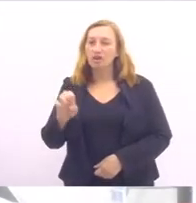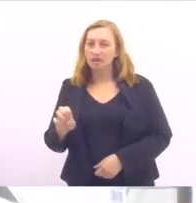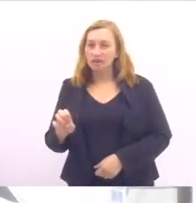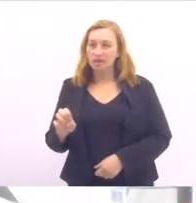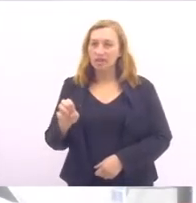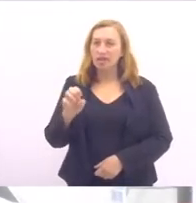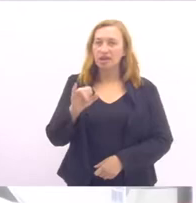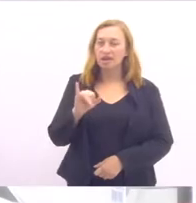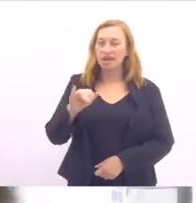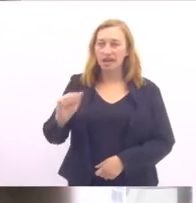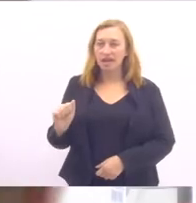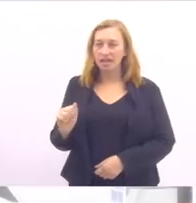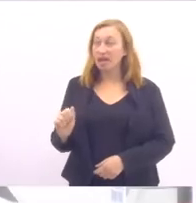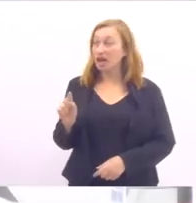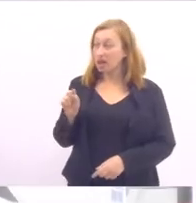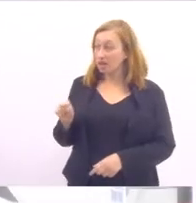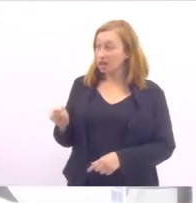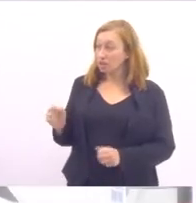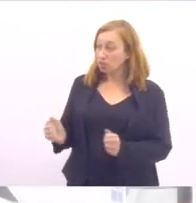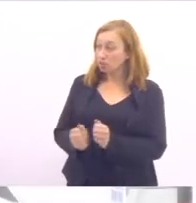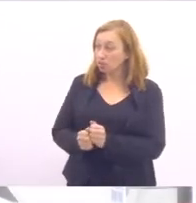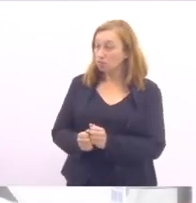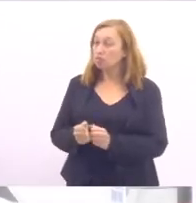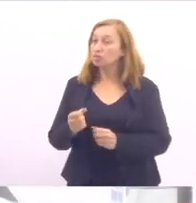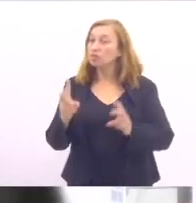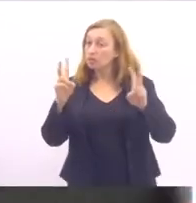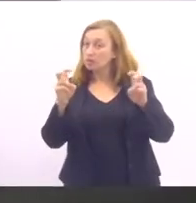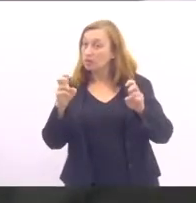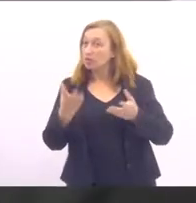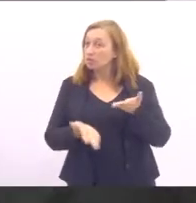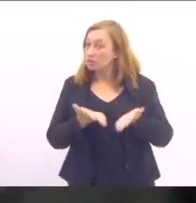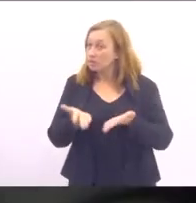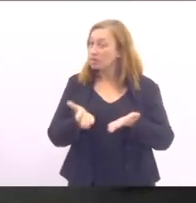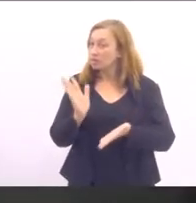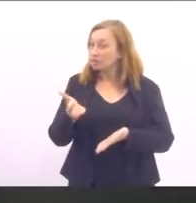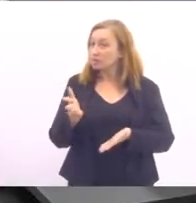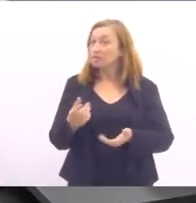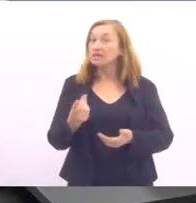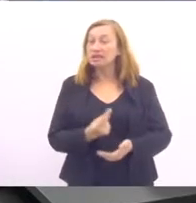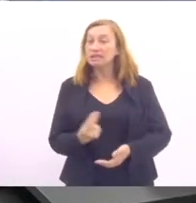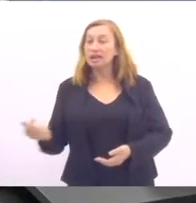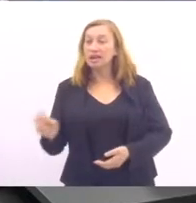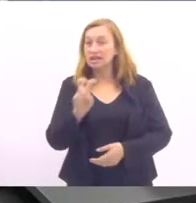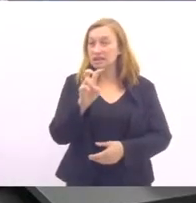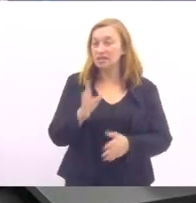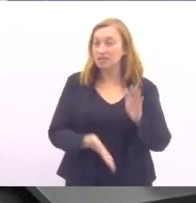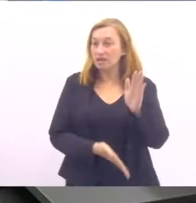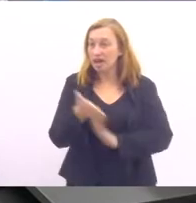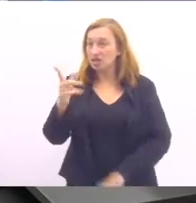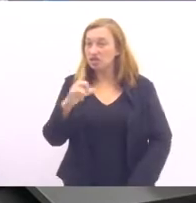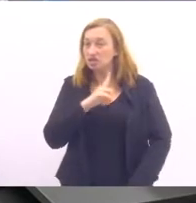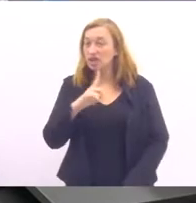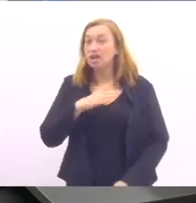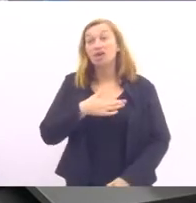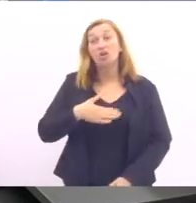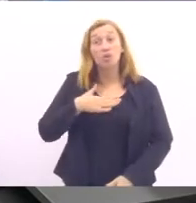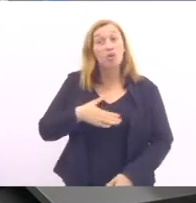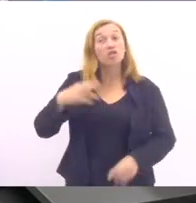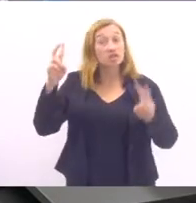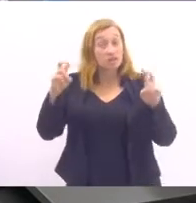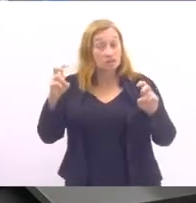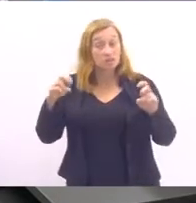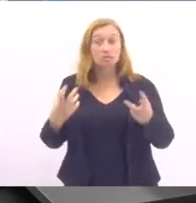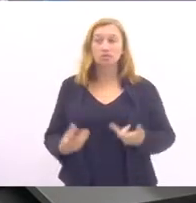presente, cuidando do assunto. Já me disse que tem que sair às 5, tem uma viagem. Diz que gosta muito desse assunto,